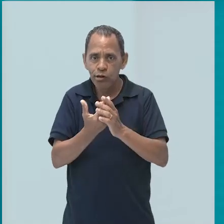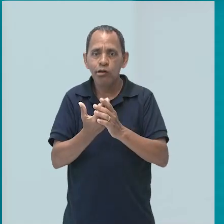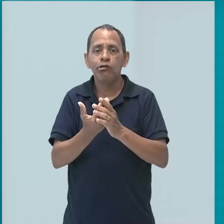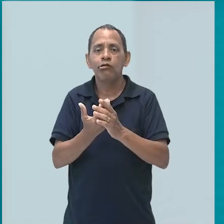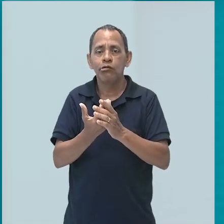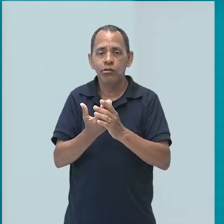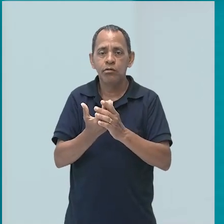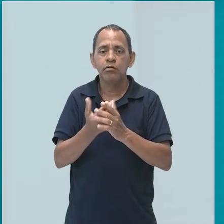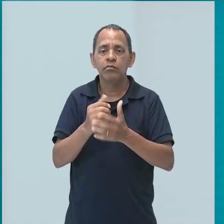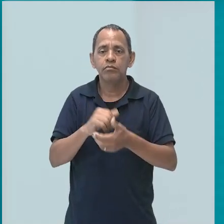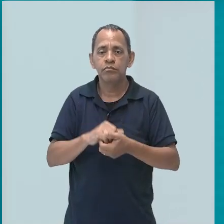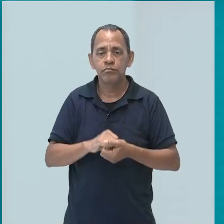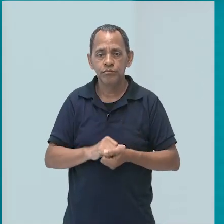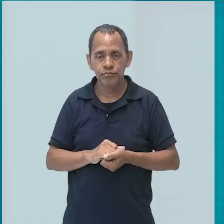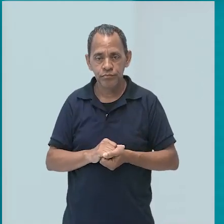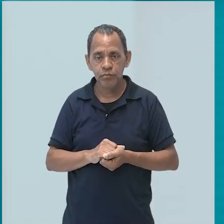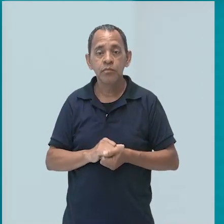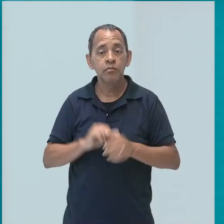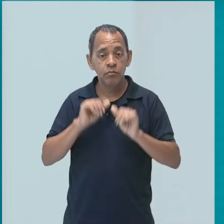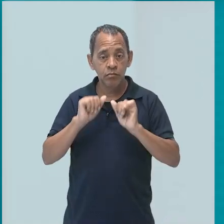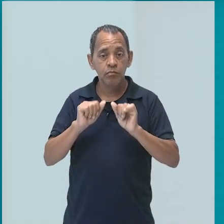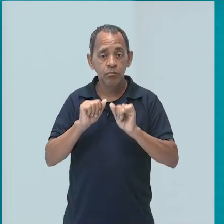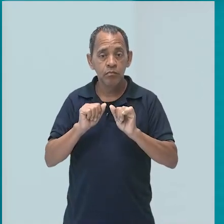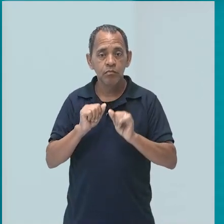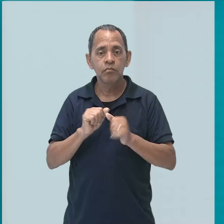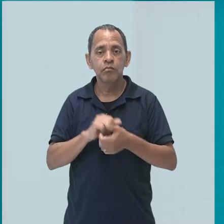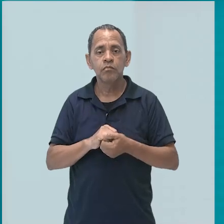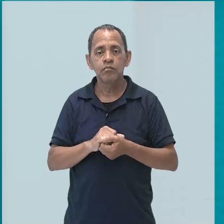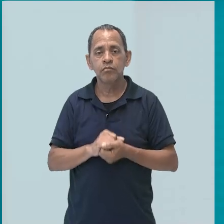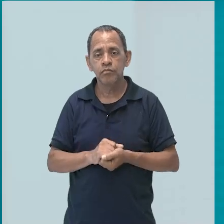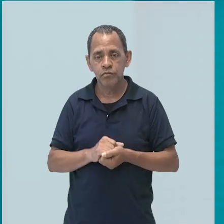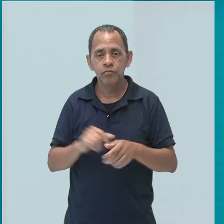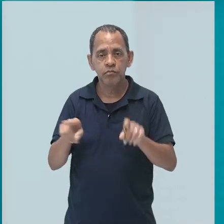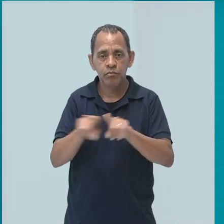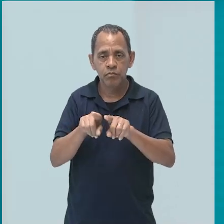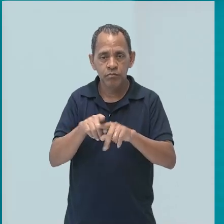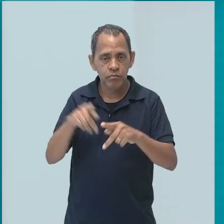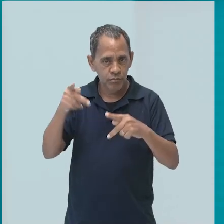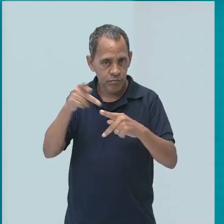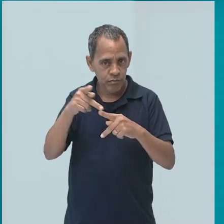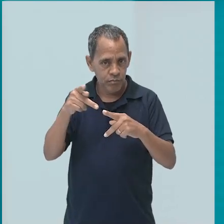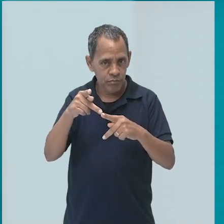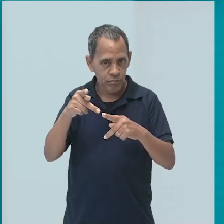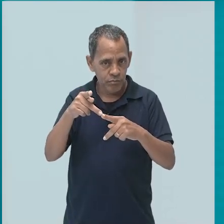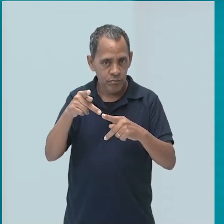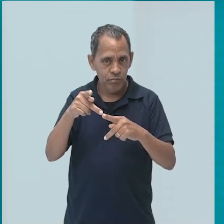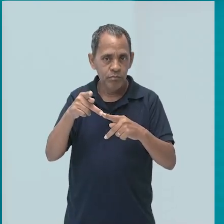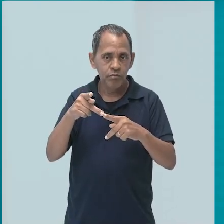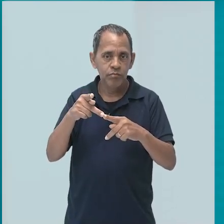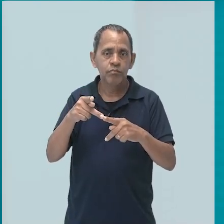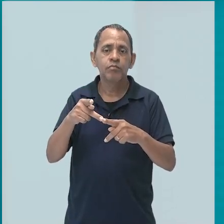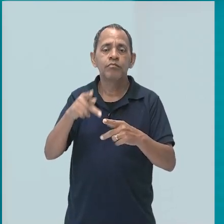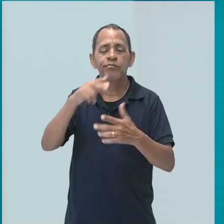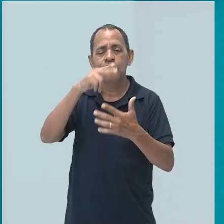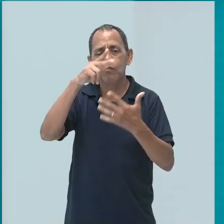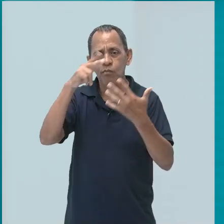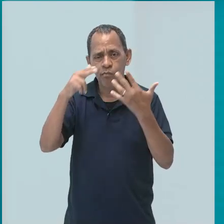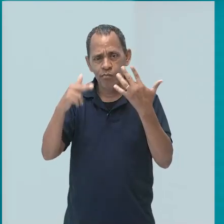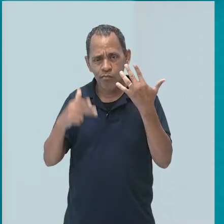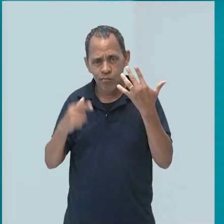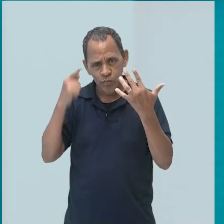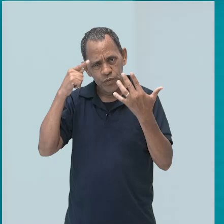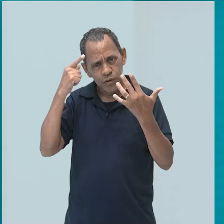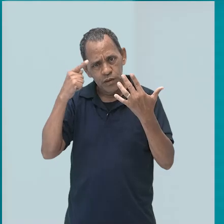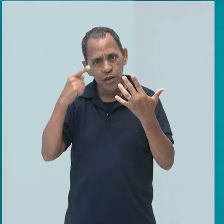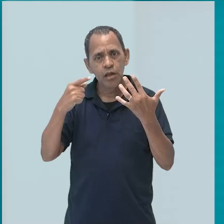ideia também que pode ser estabelecida por essas preposições, ideias diversas e que você deve observar